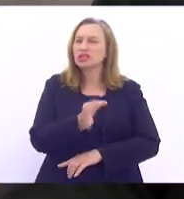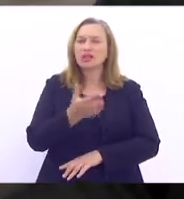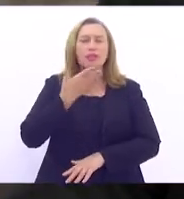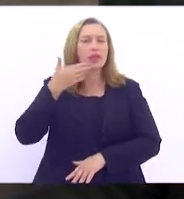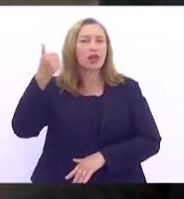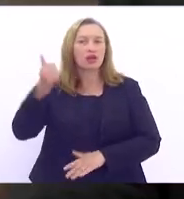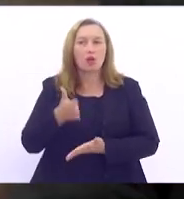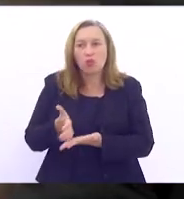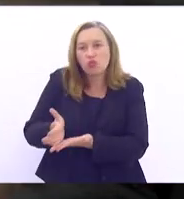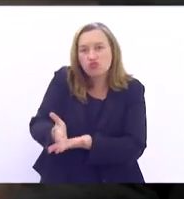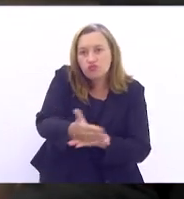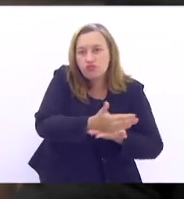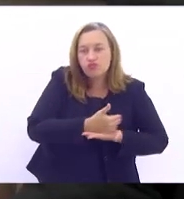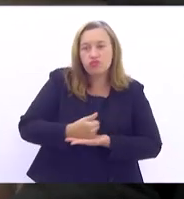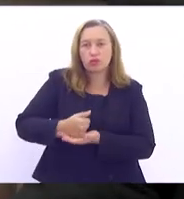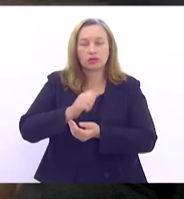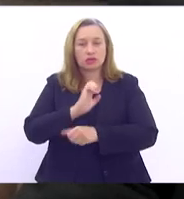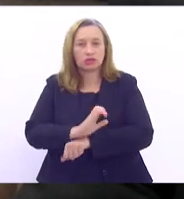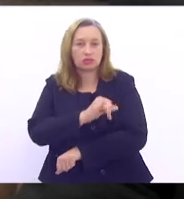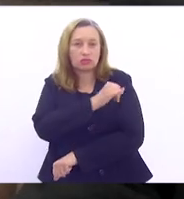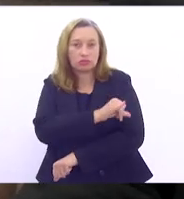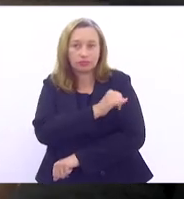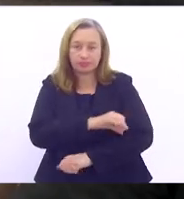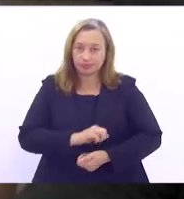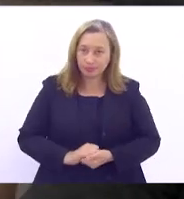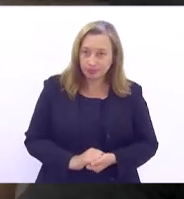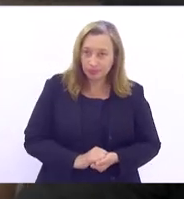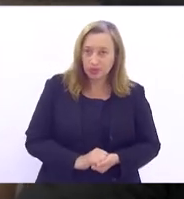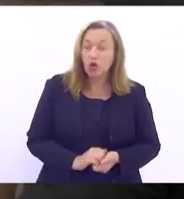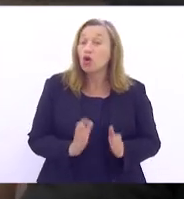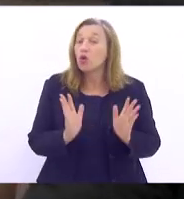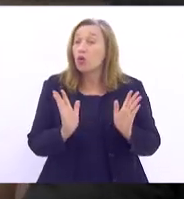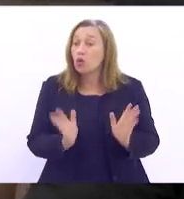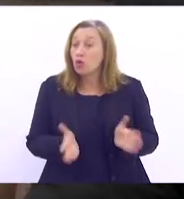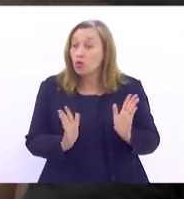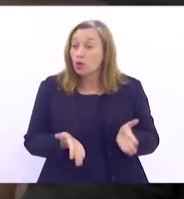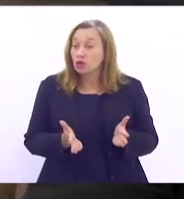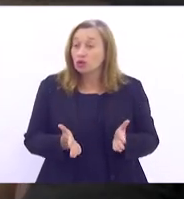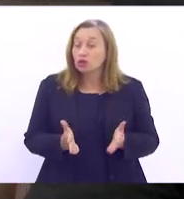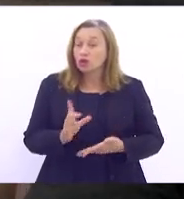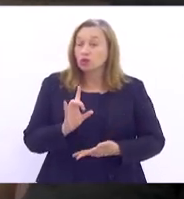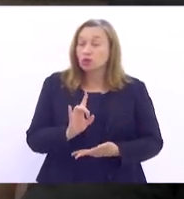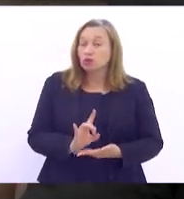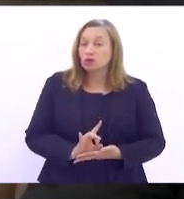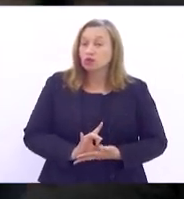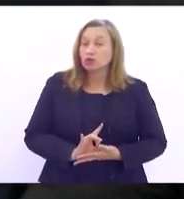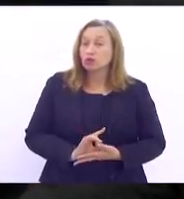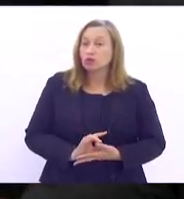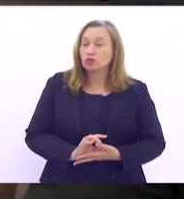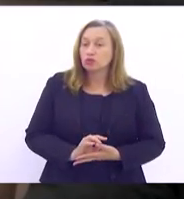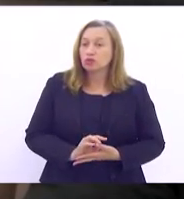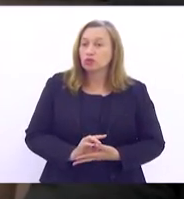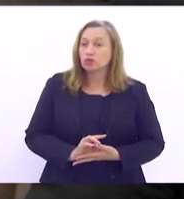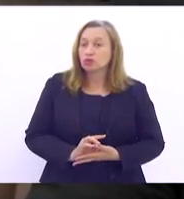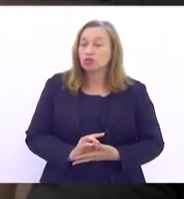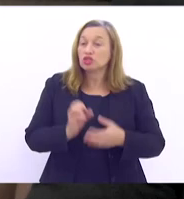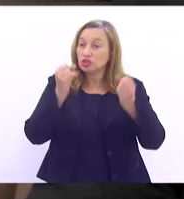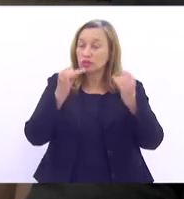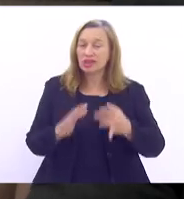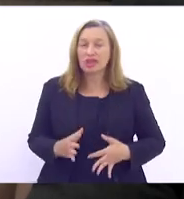melhorar a arrecadação do Estado do Rio de Janeiro. Hoje, eu vou só fazer aqui uma breve